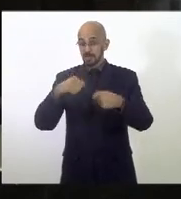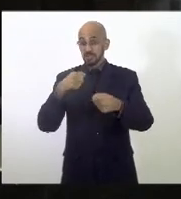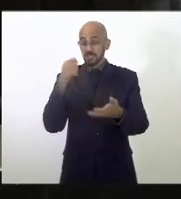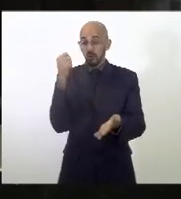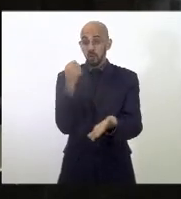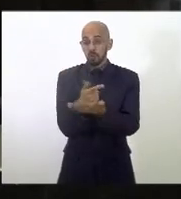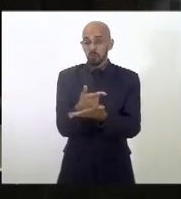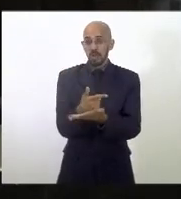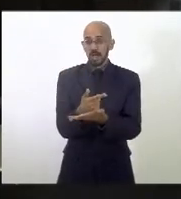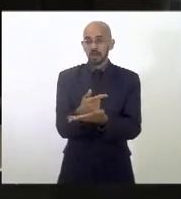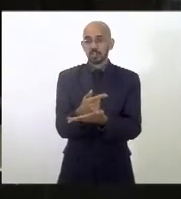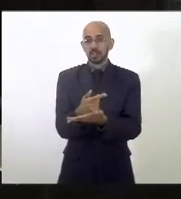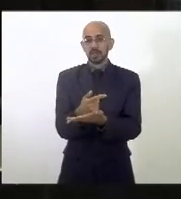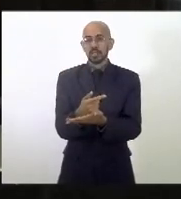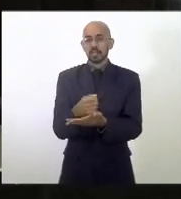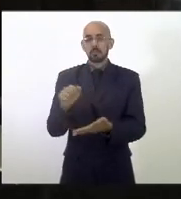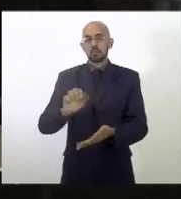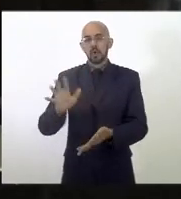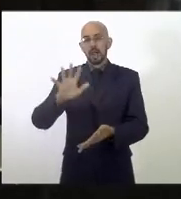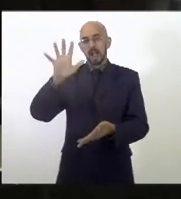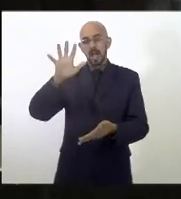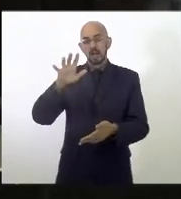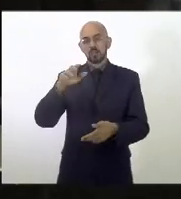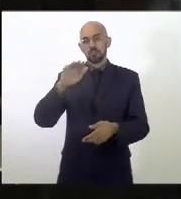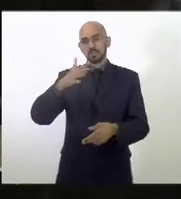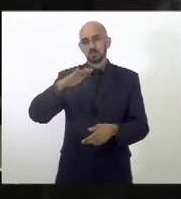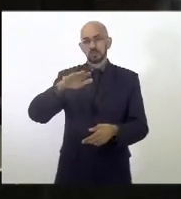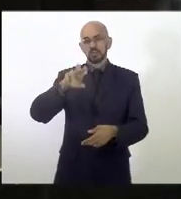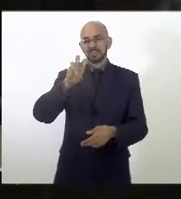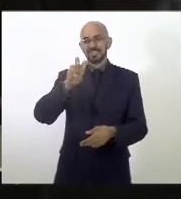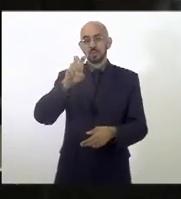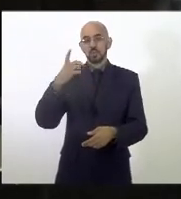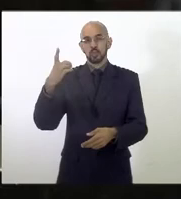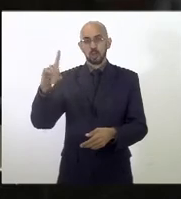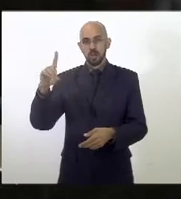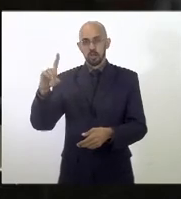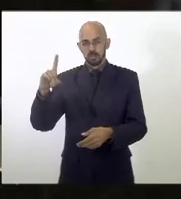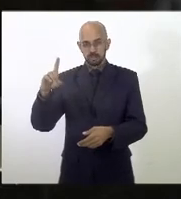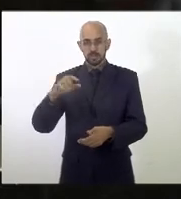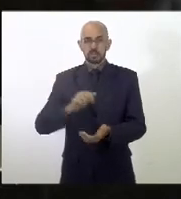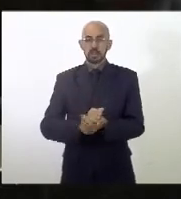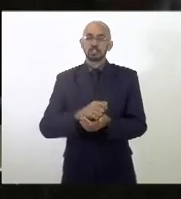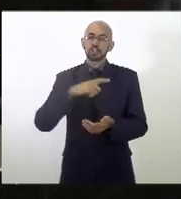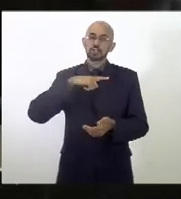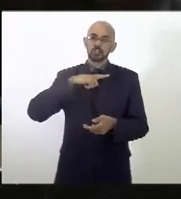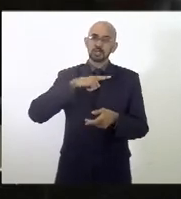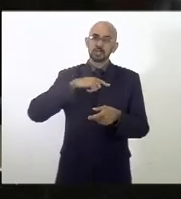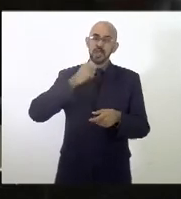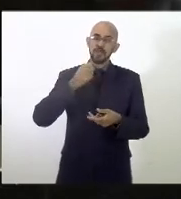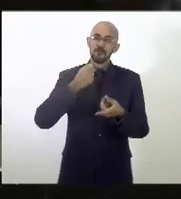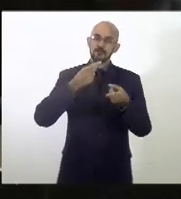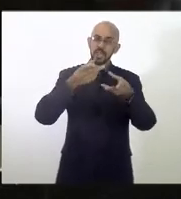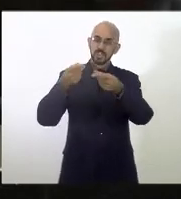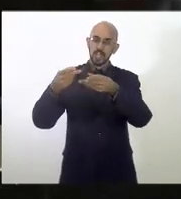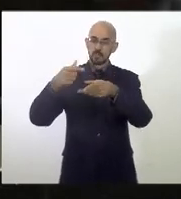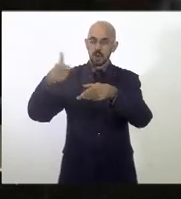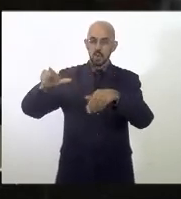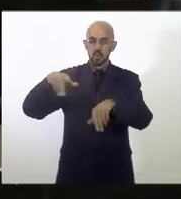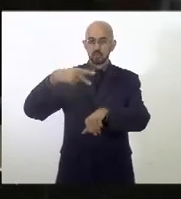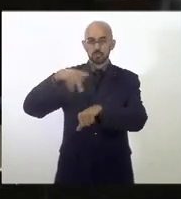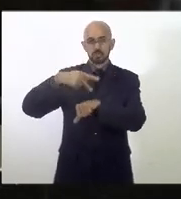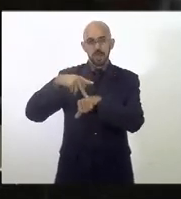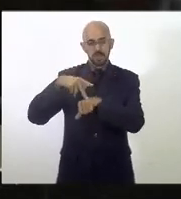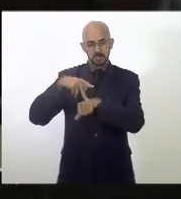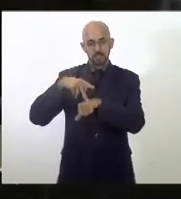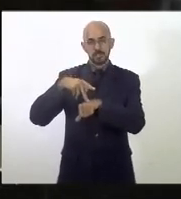indústrias, nós pagamos por volta de $5. Nós estamos exportando recursos, empregos e renda. E isso nós